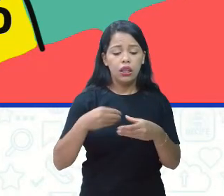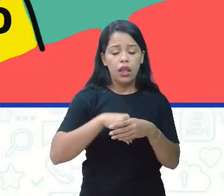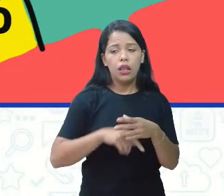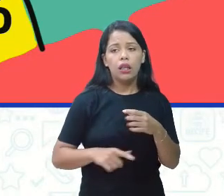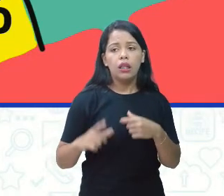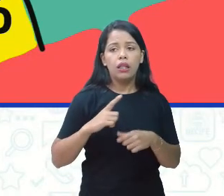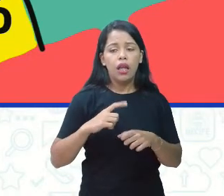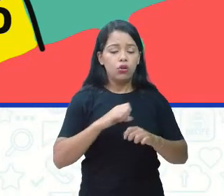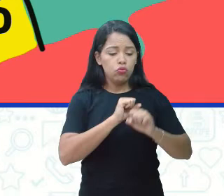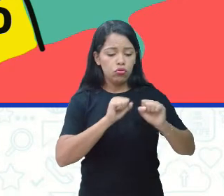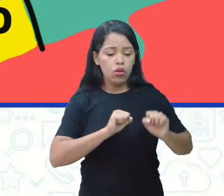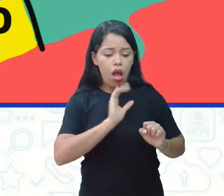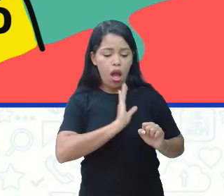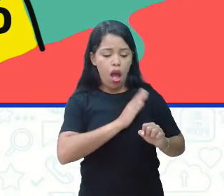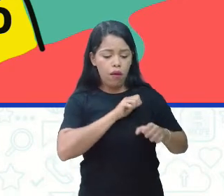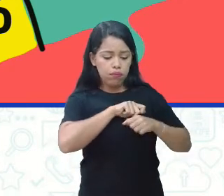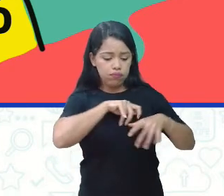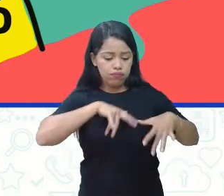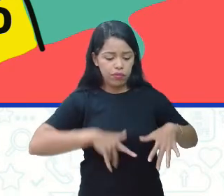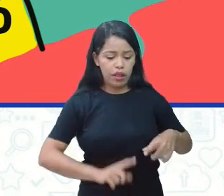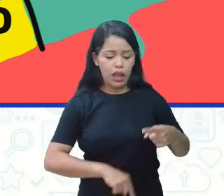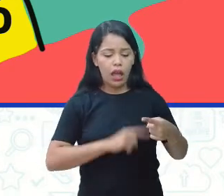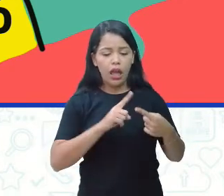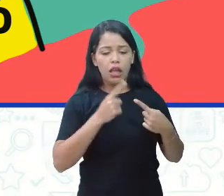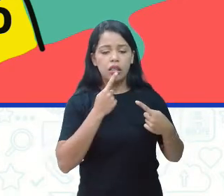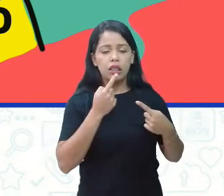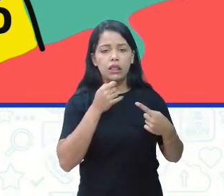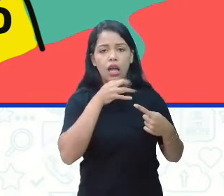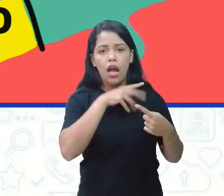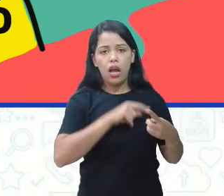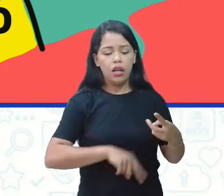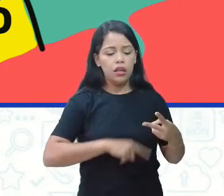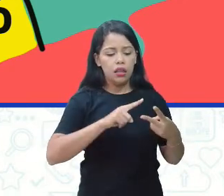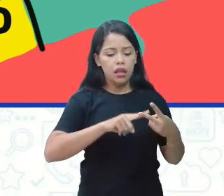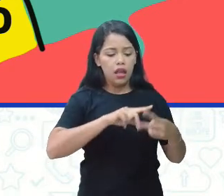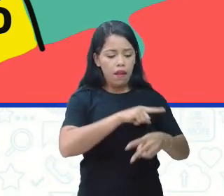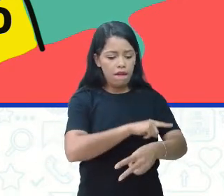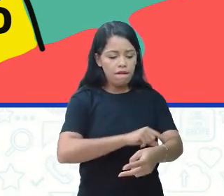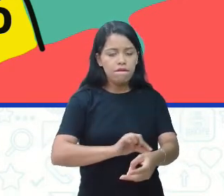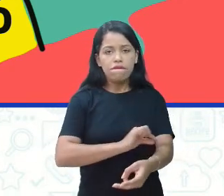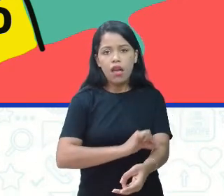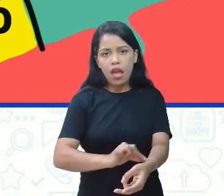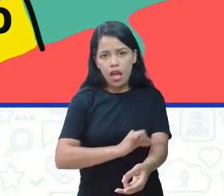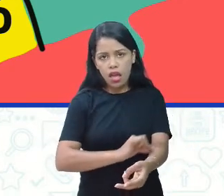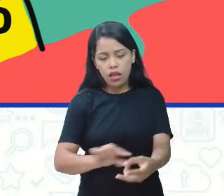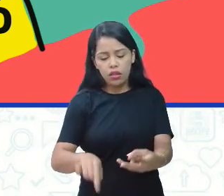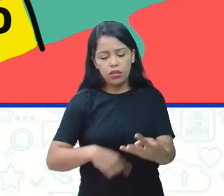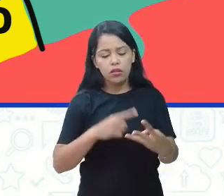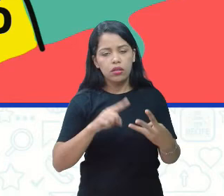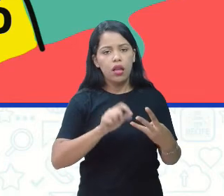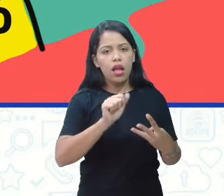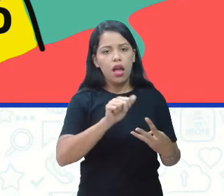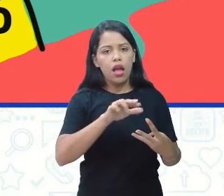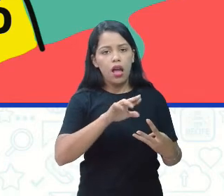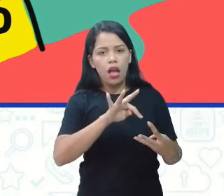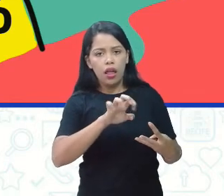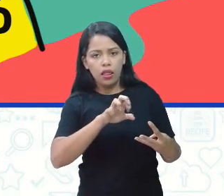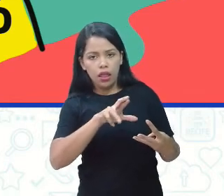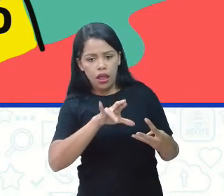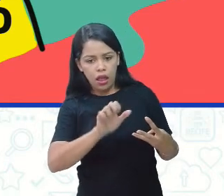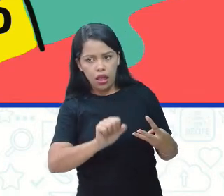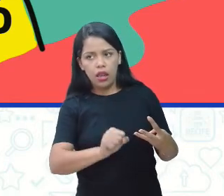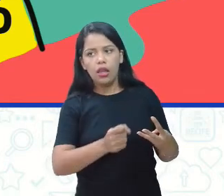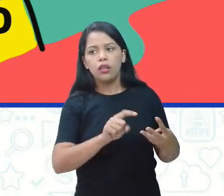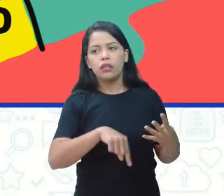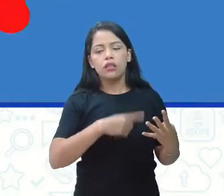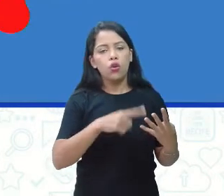sistema cardiovascular, ele é formado por sangue, por veias, por artérias e pelo coração. Seria aí quem participa aí